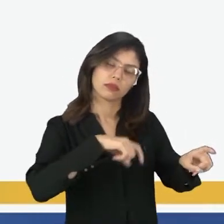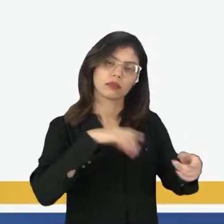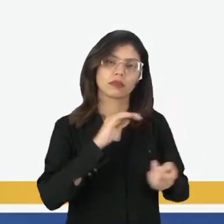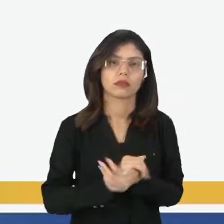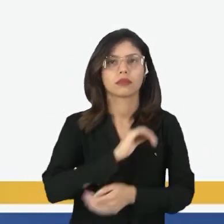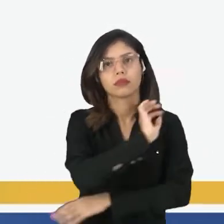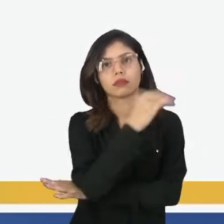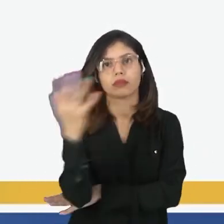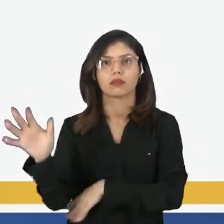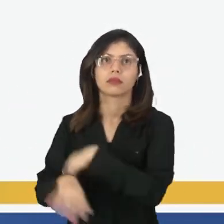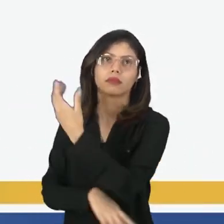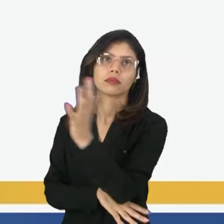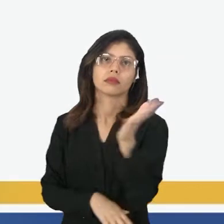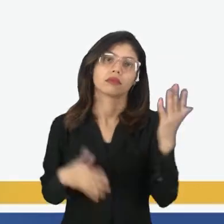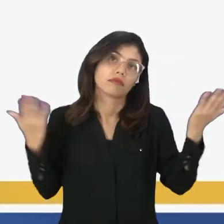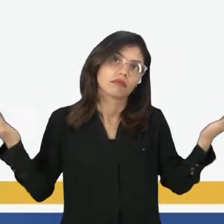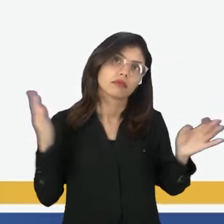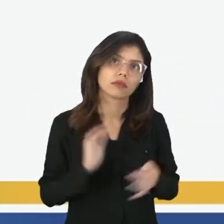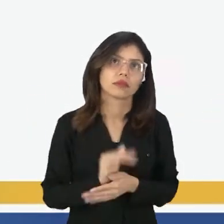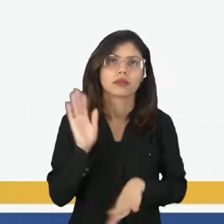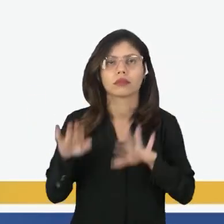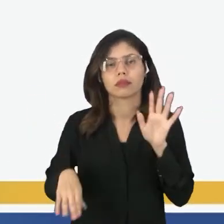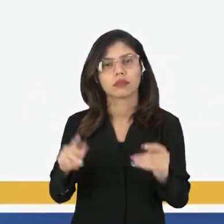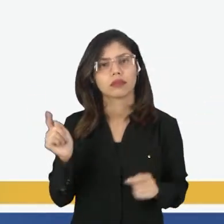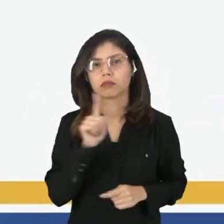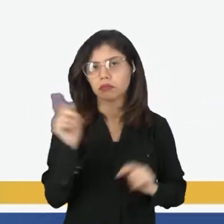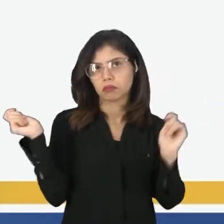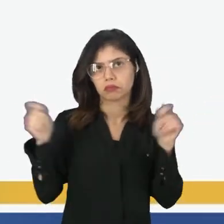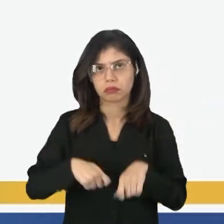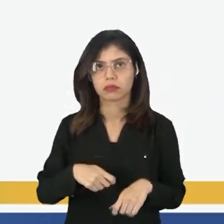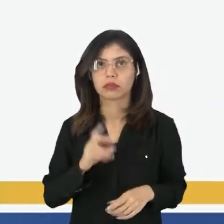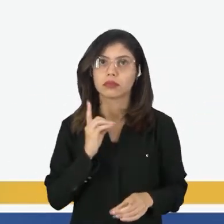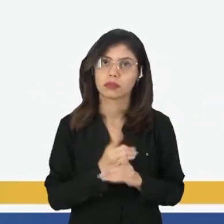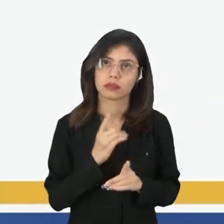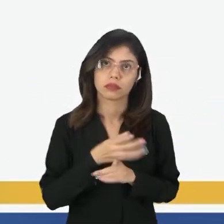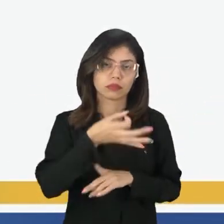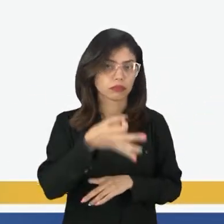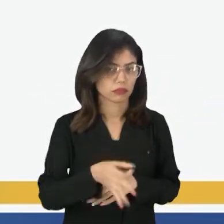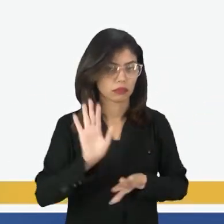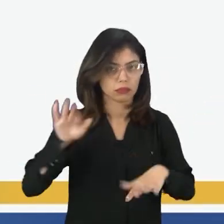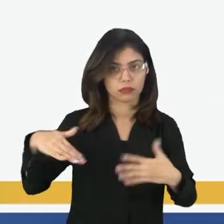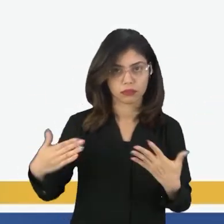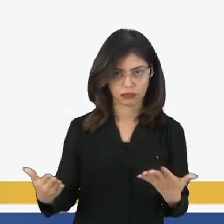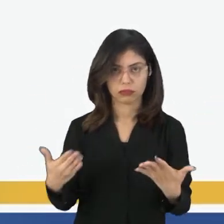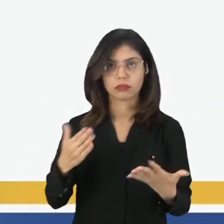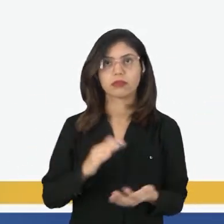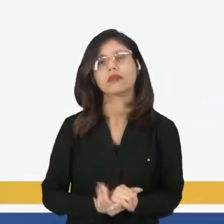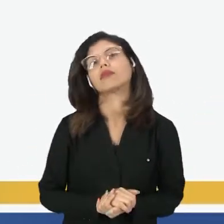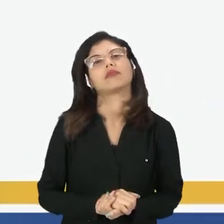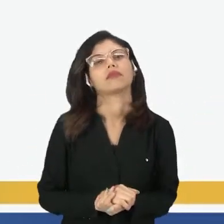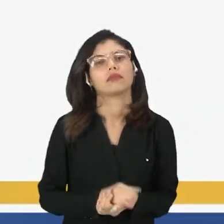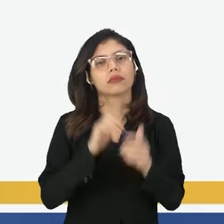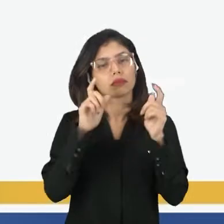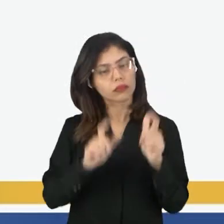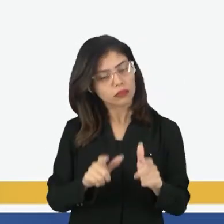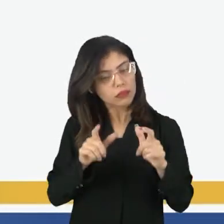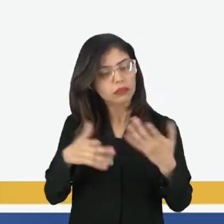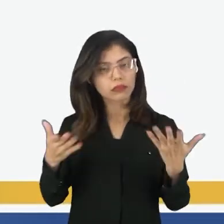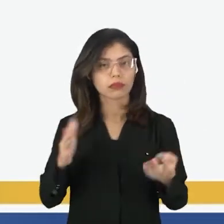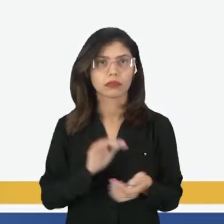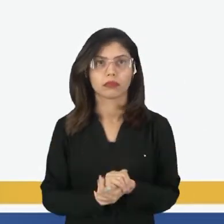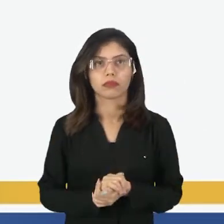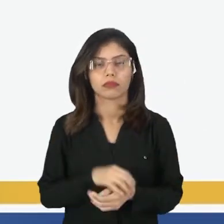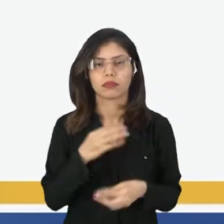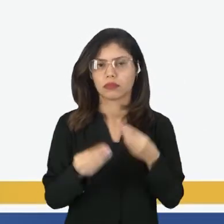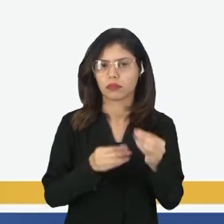sítio, numa floresta, enfim. Às vezes não é possível definir ao certo qual é esse espaço. Vamos pegar